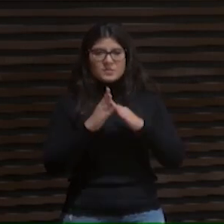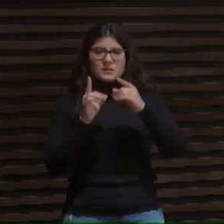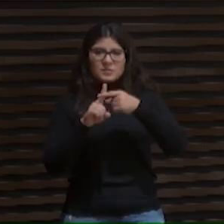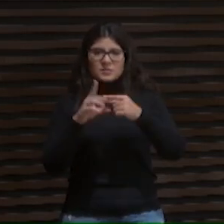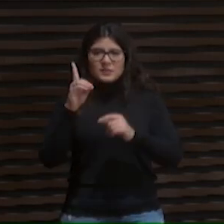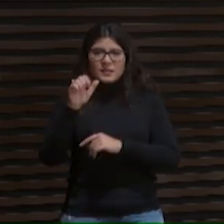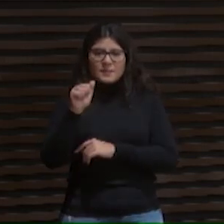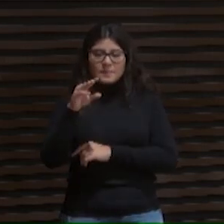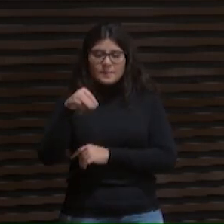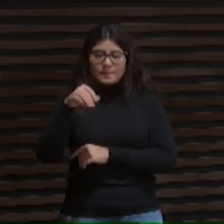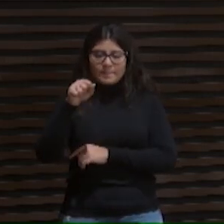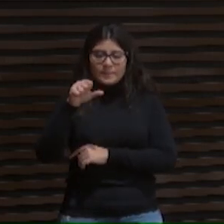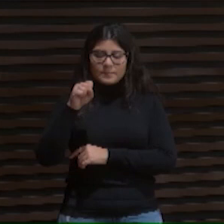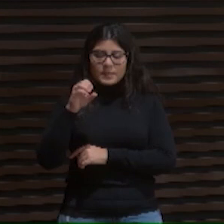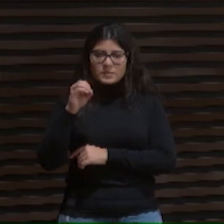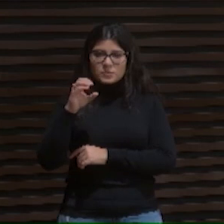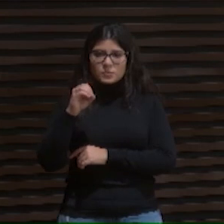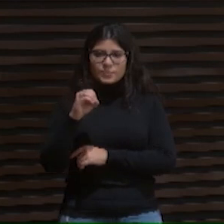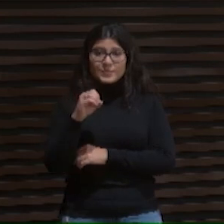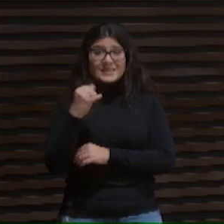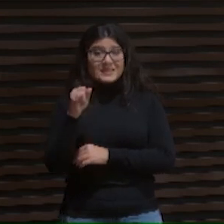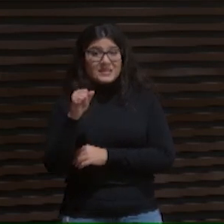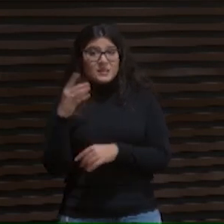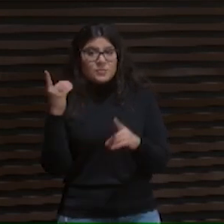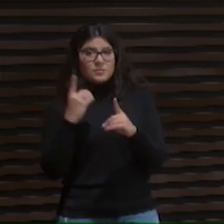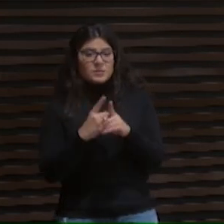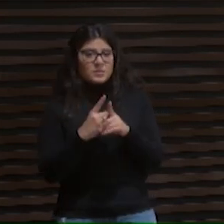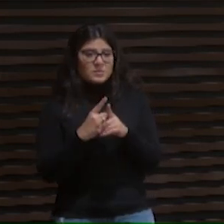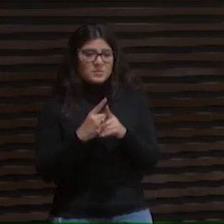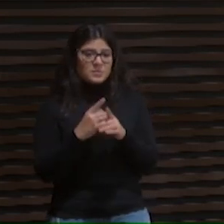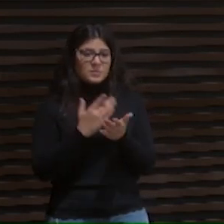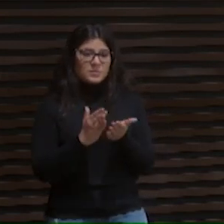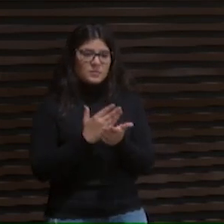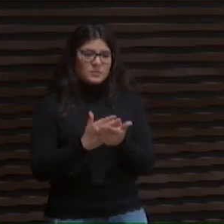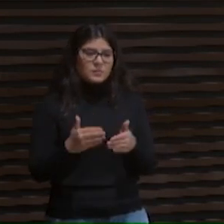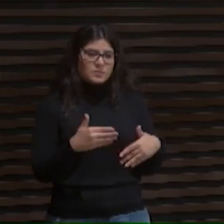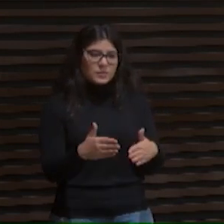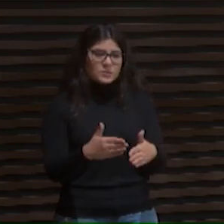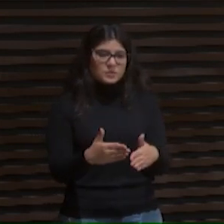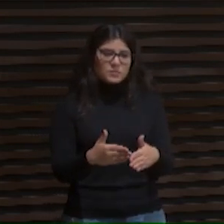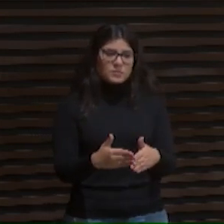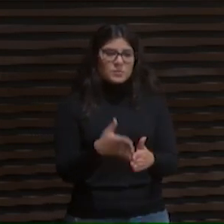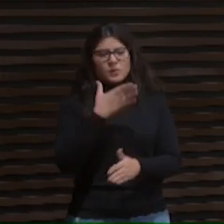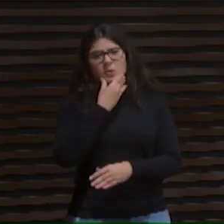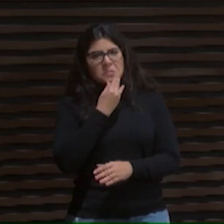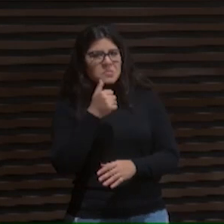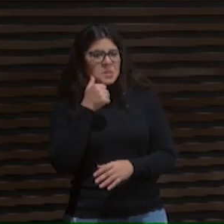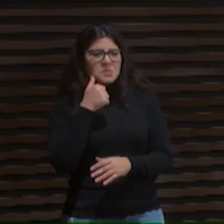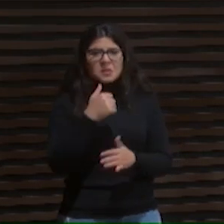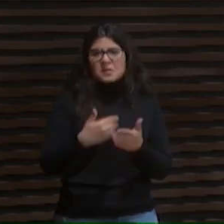que, caso achasse alguns que eram do caminho, assim homens como mulheres,